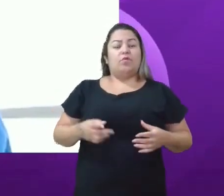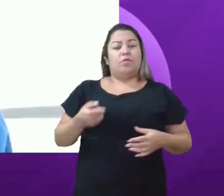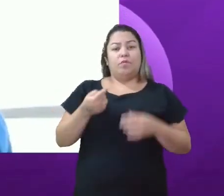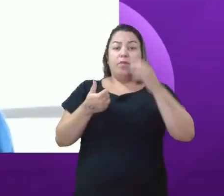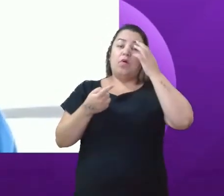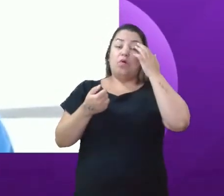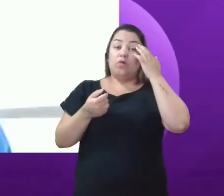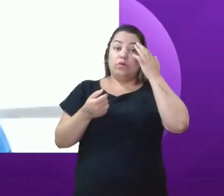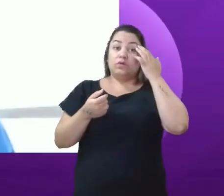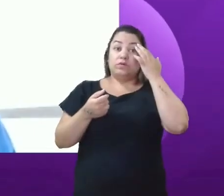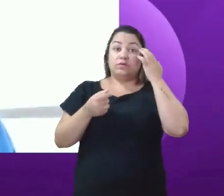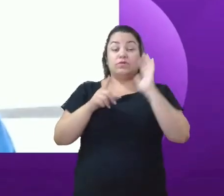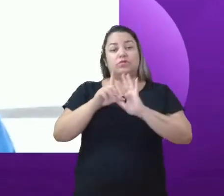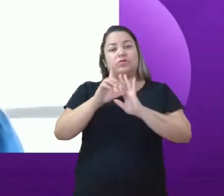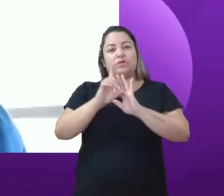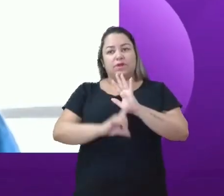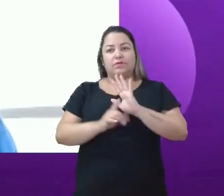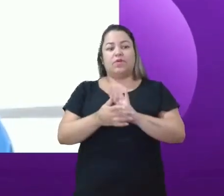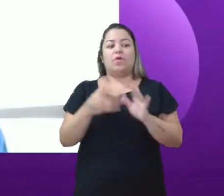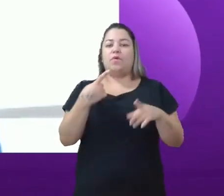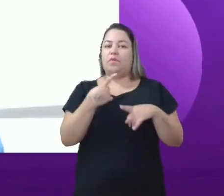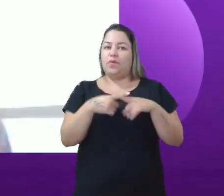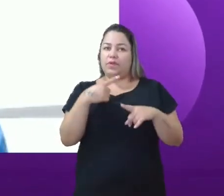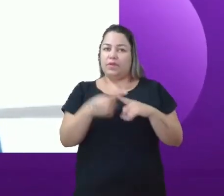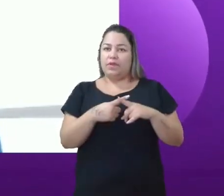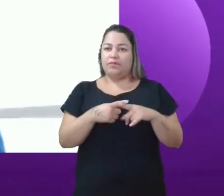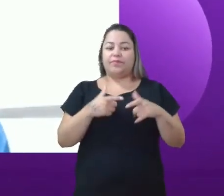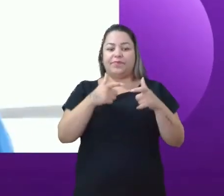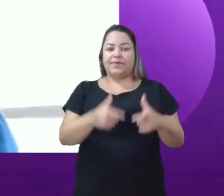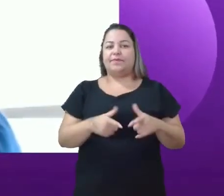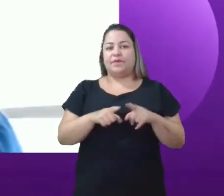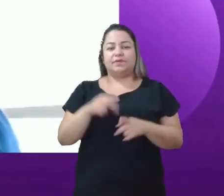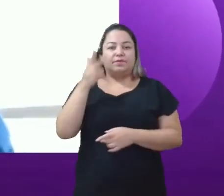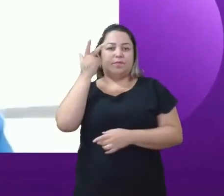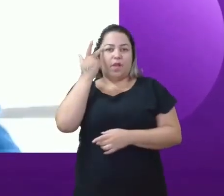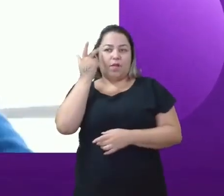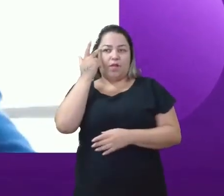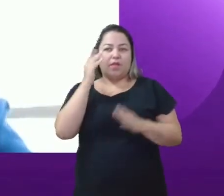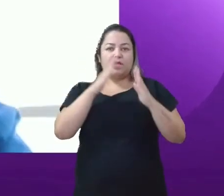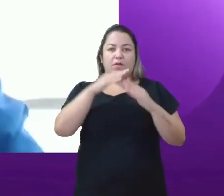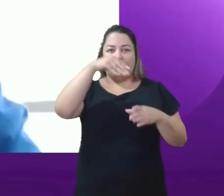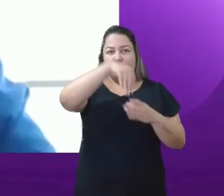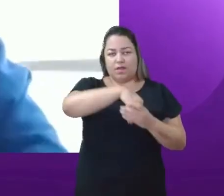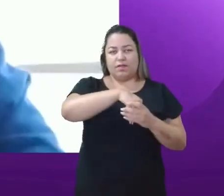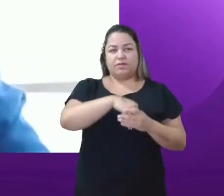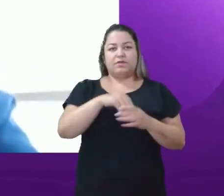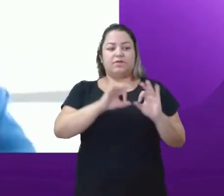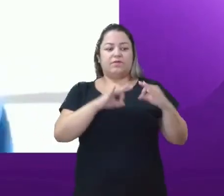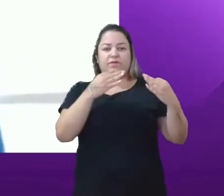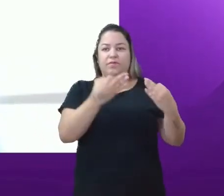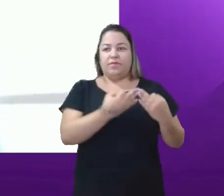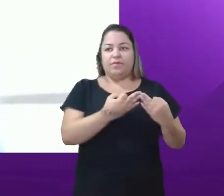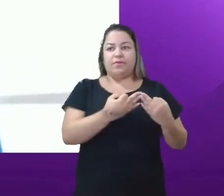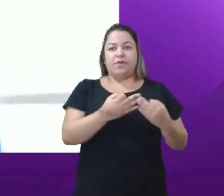poucos direitos, porque o lugar natural delas é o lugar da casa, é o lugar da família. É o